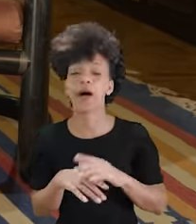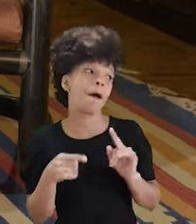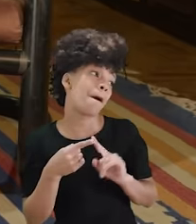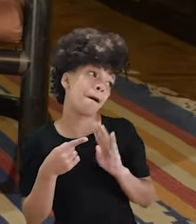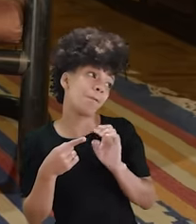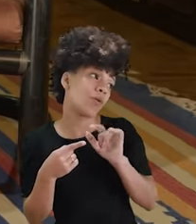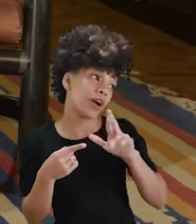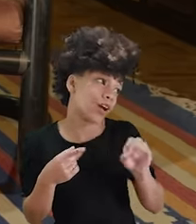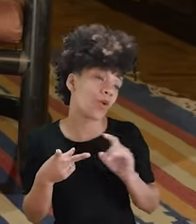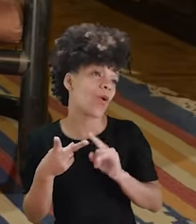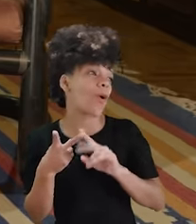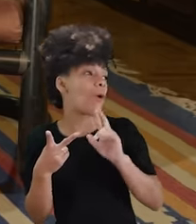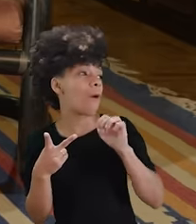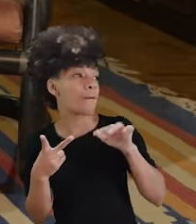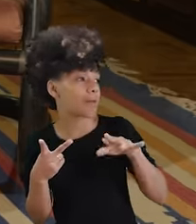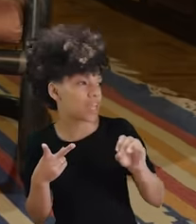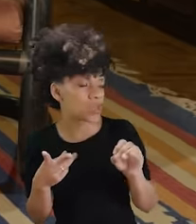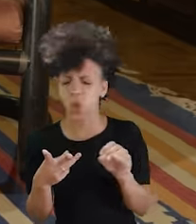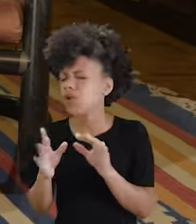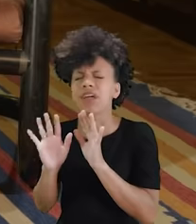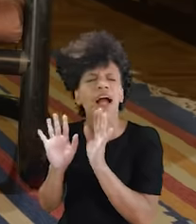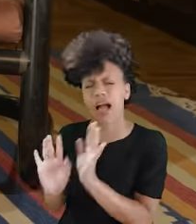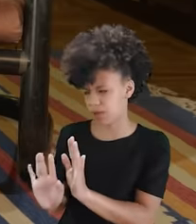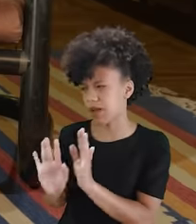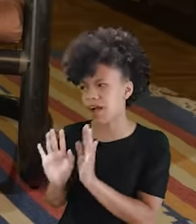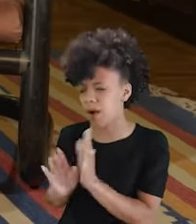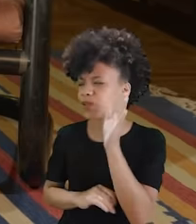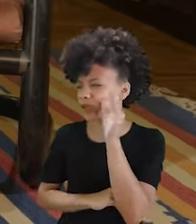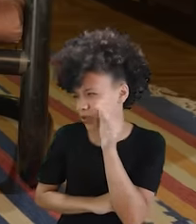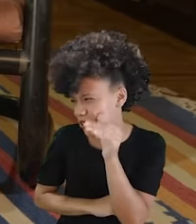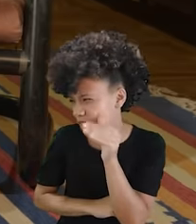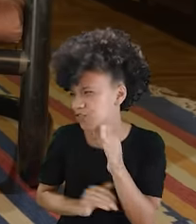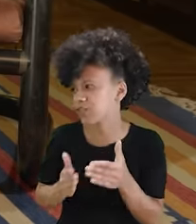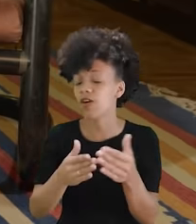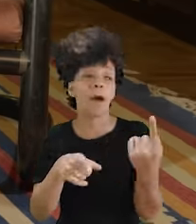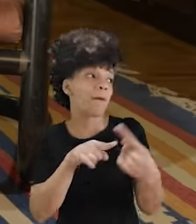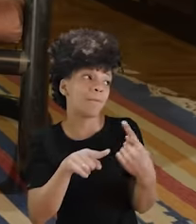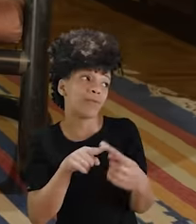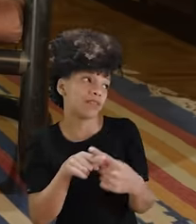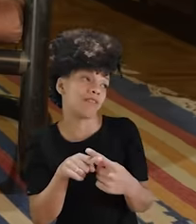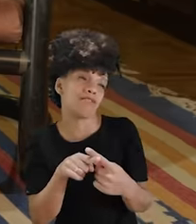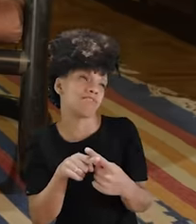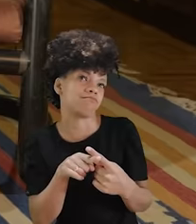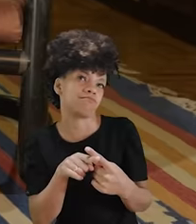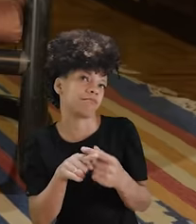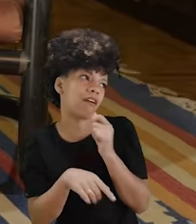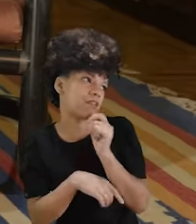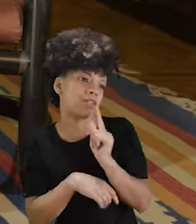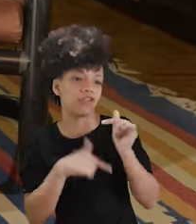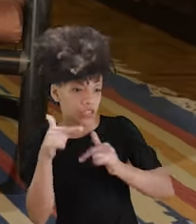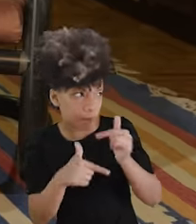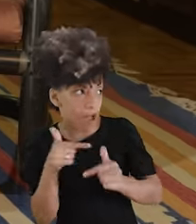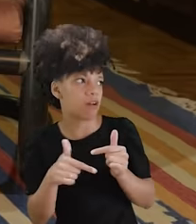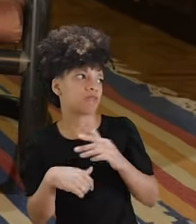amizade assim búlgaro romeno ingles começar as curiosidades de mas ainda não era não era ainda